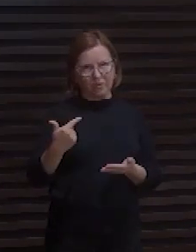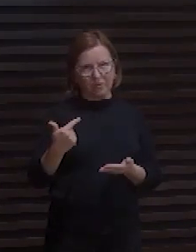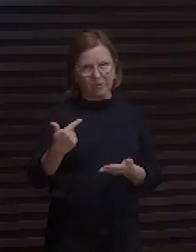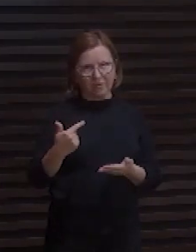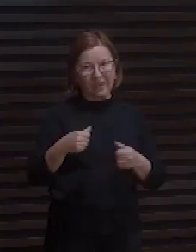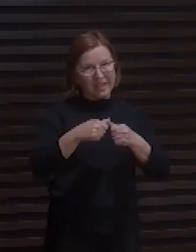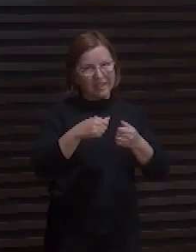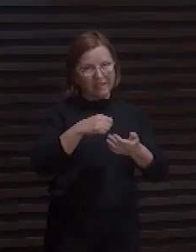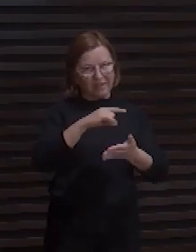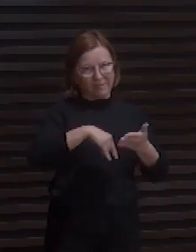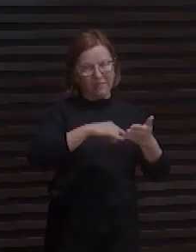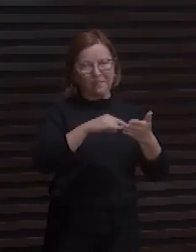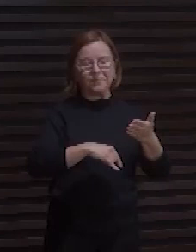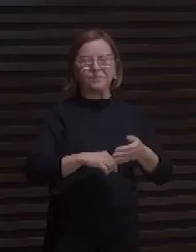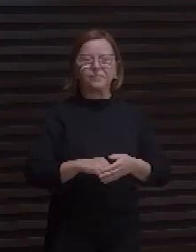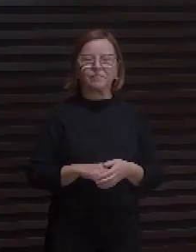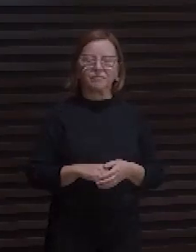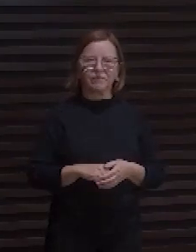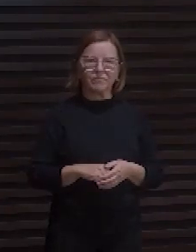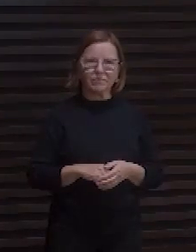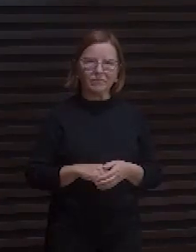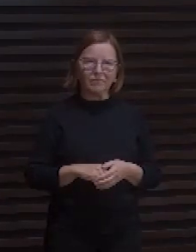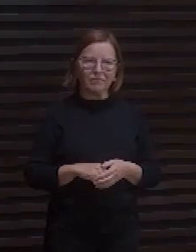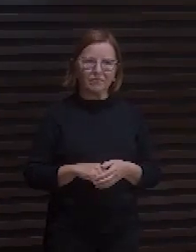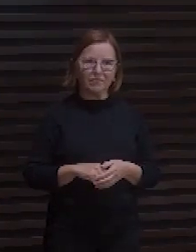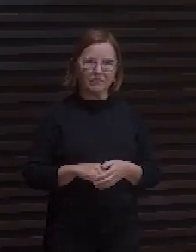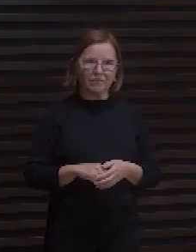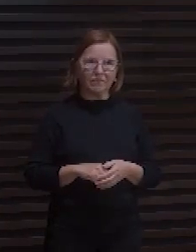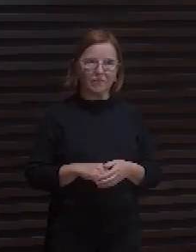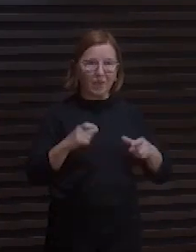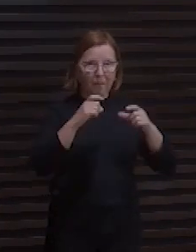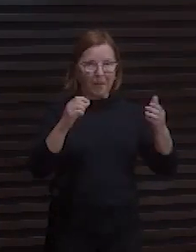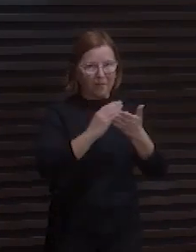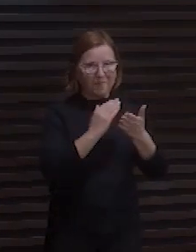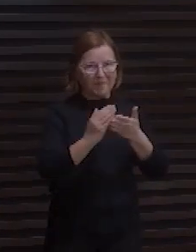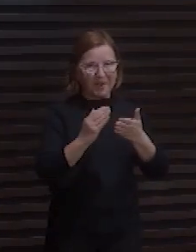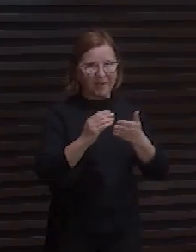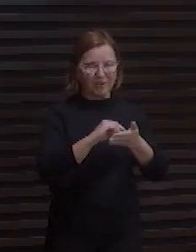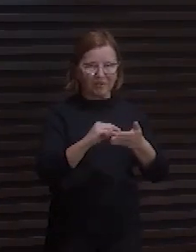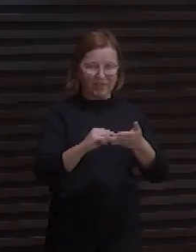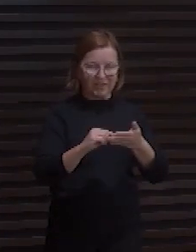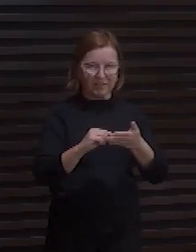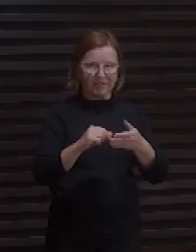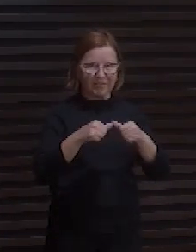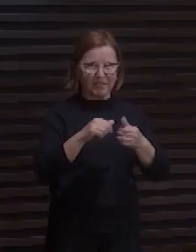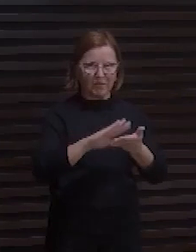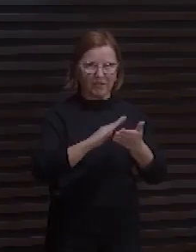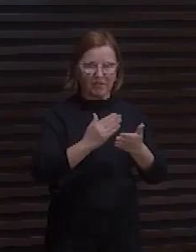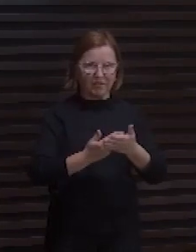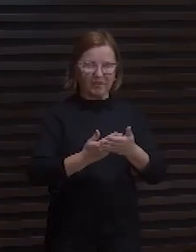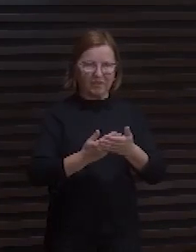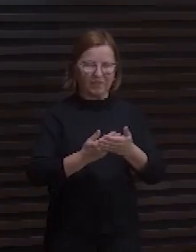boletim. Dessa vez, a maior parte dos versículos estão na versão NAA, que é a